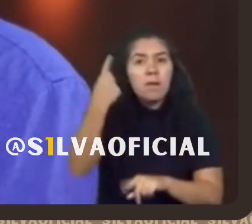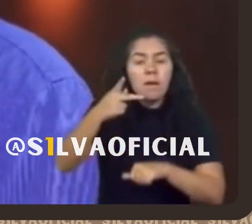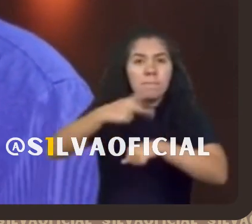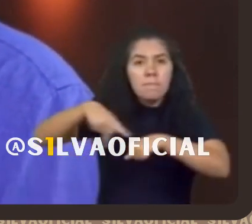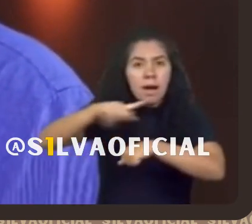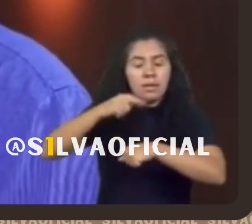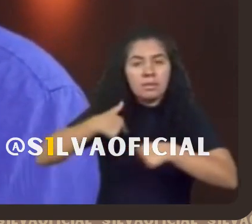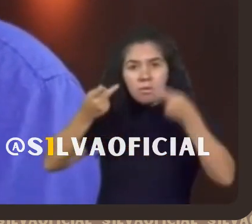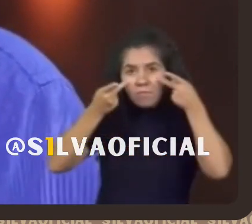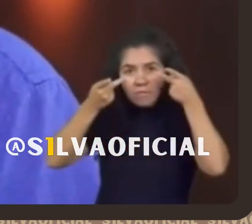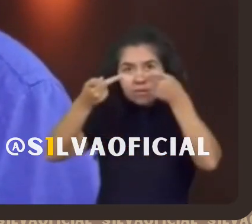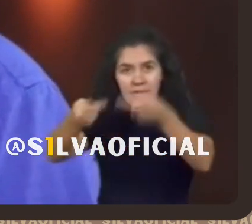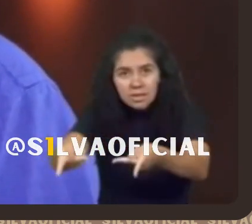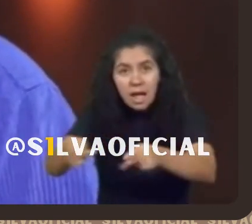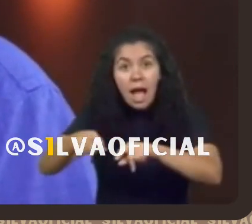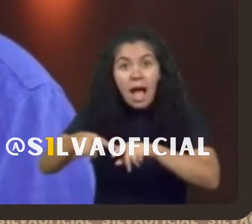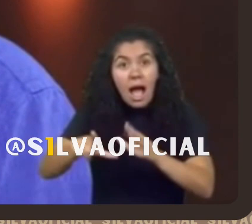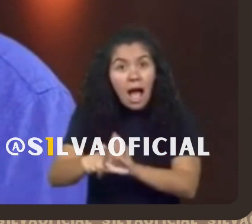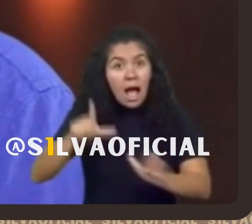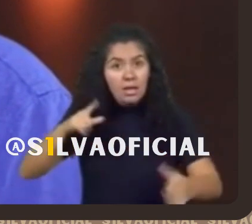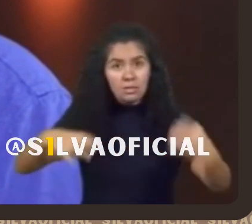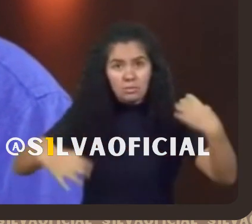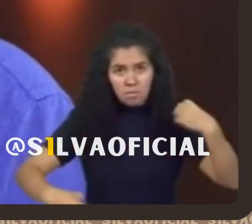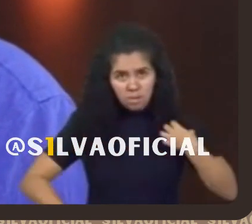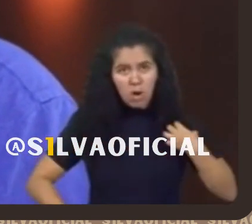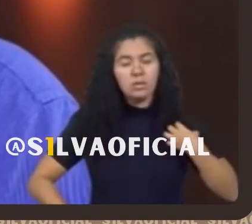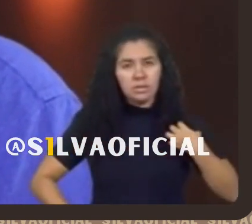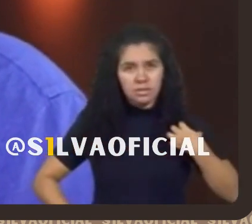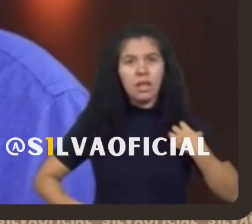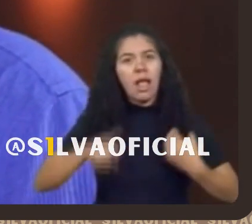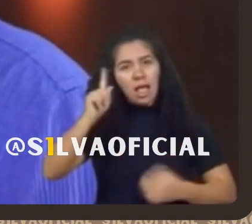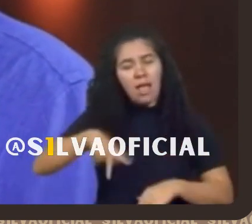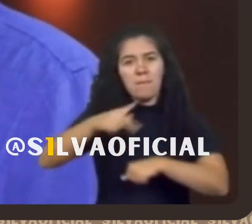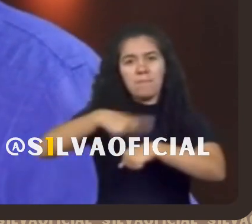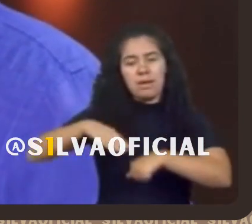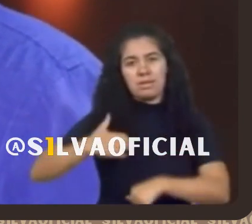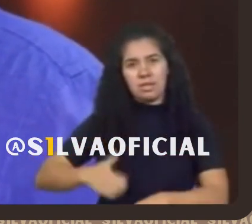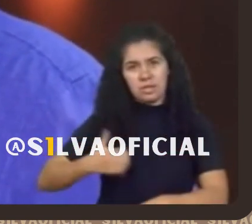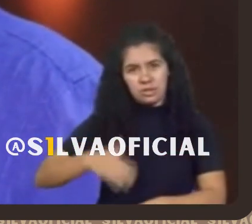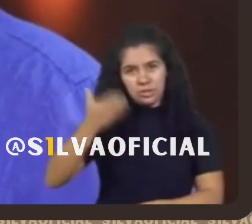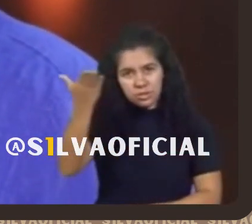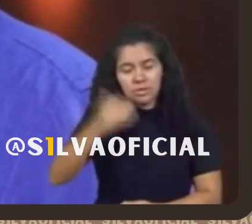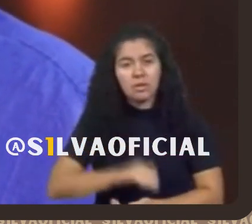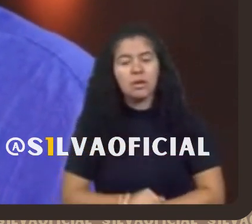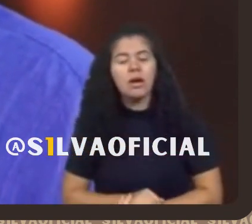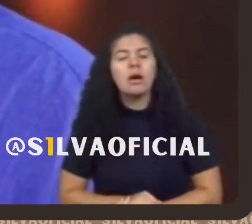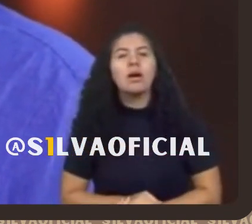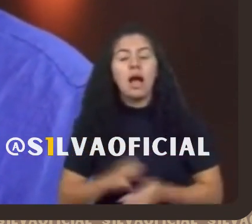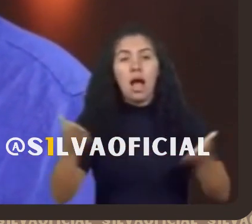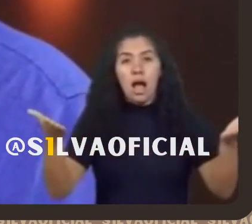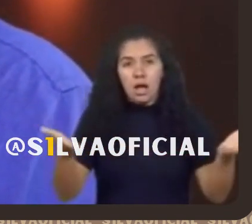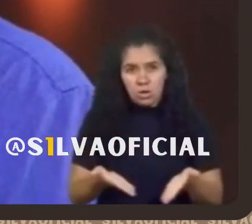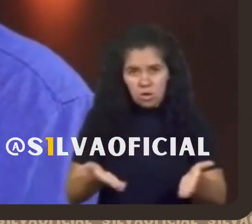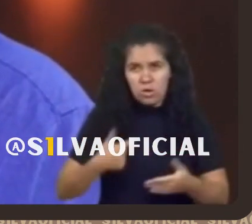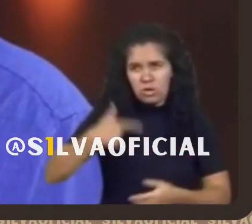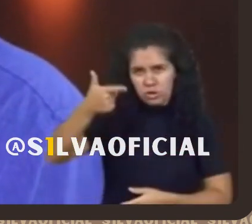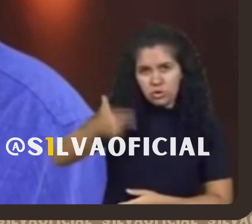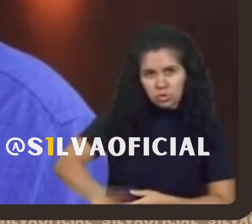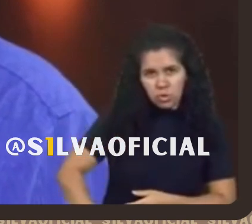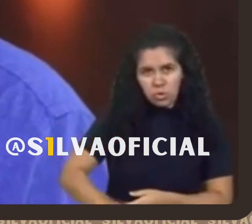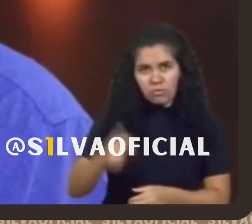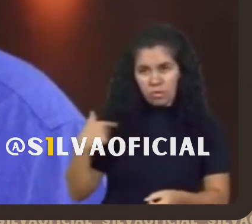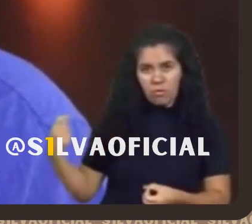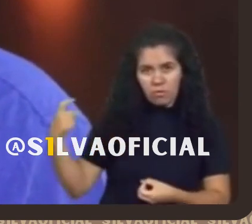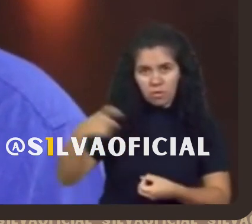foi Argentina na época era o doaldo e o companheiro Presidente sabe em 2000 agora quando eu quando eu votei o primeiro